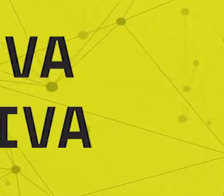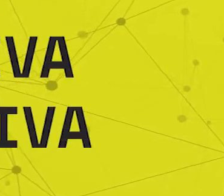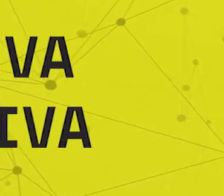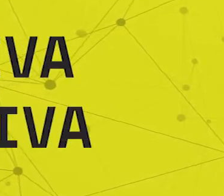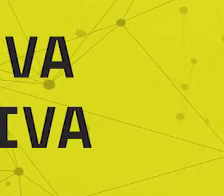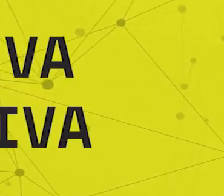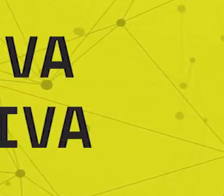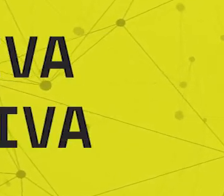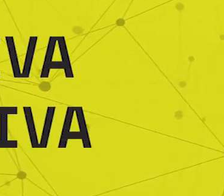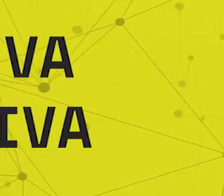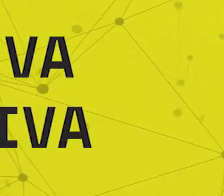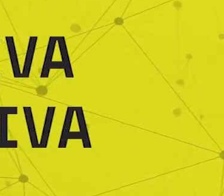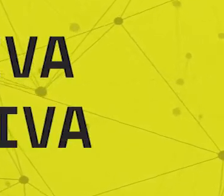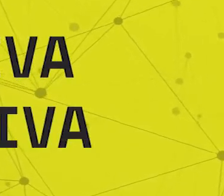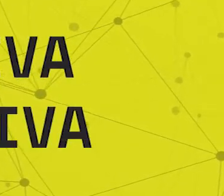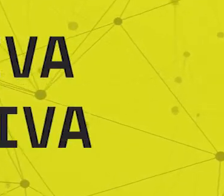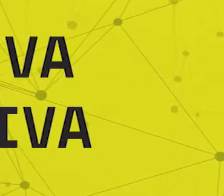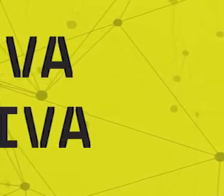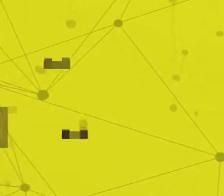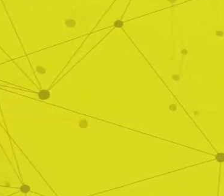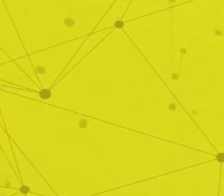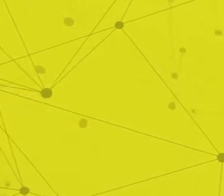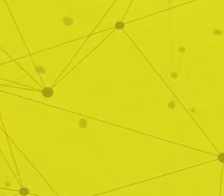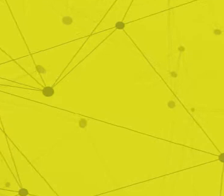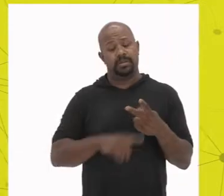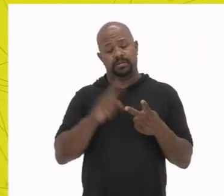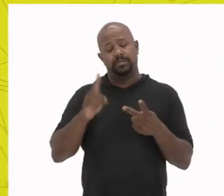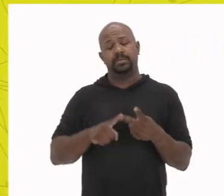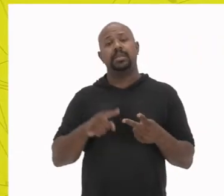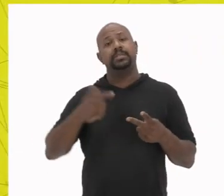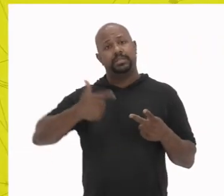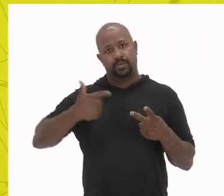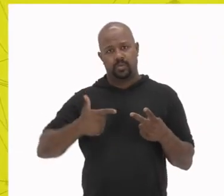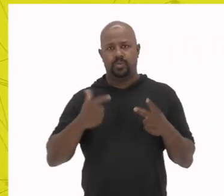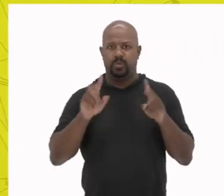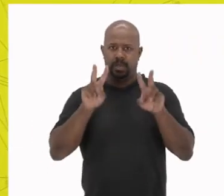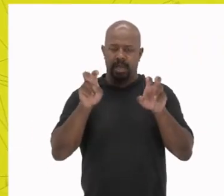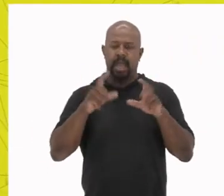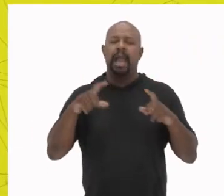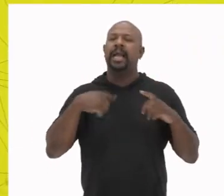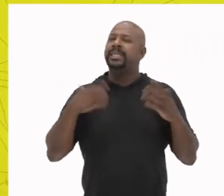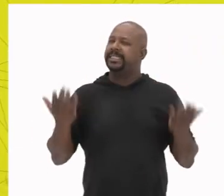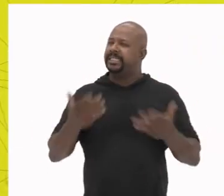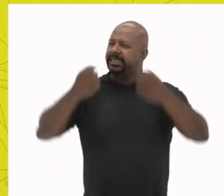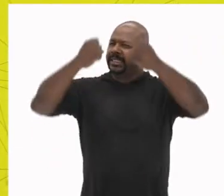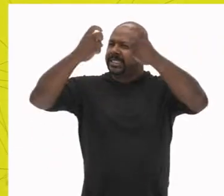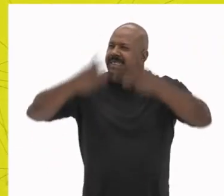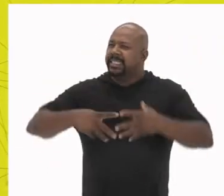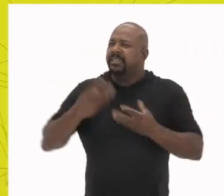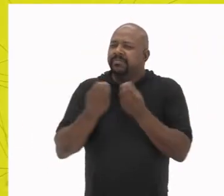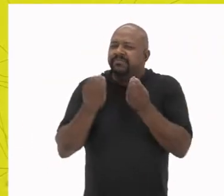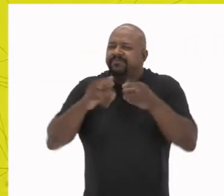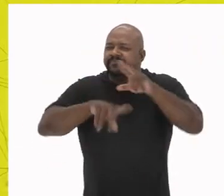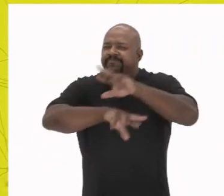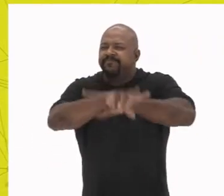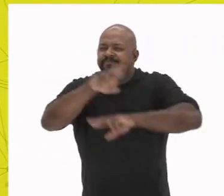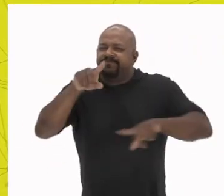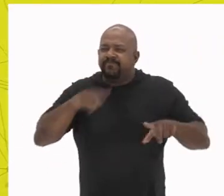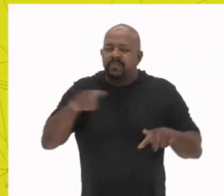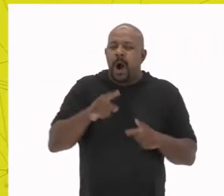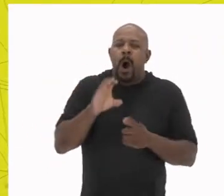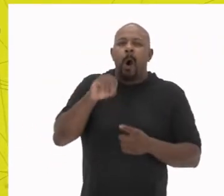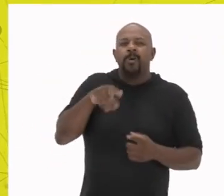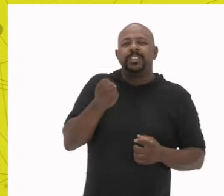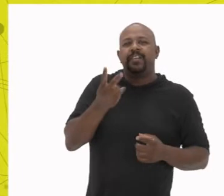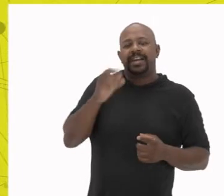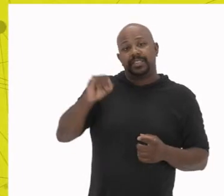Conservação preventiva e conservação curativa. Chegamos ao segundo tópico de nossa aula. Nele vou explicar mais a fundo